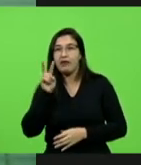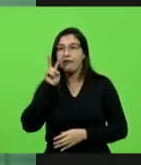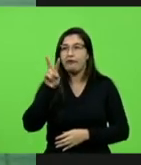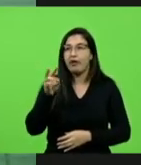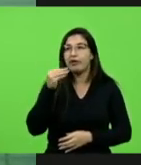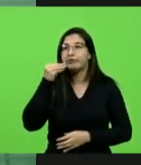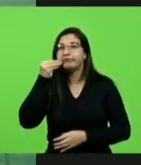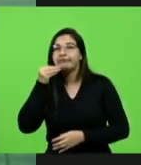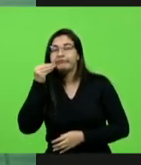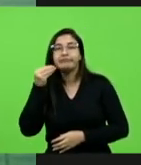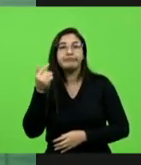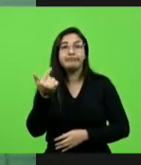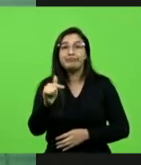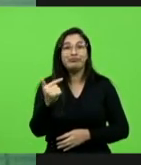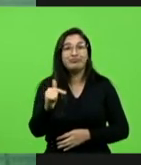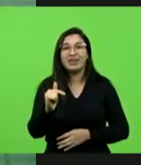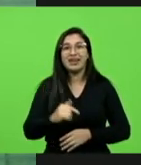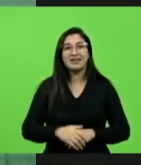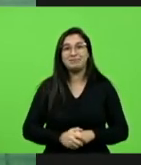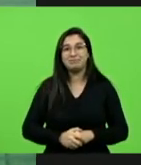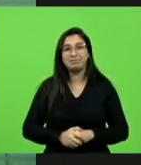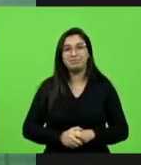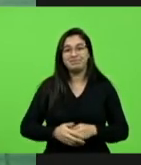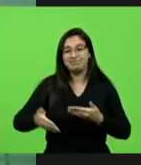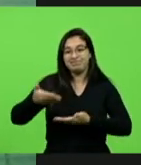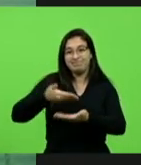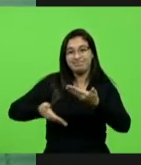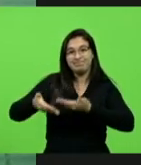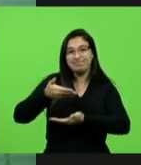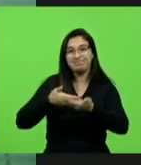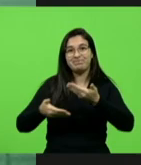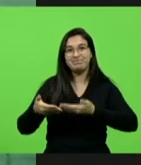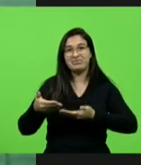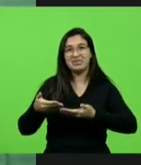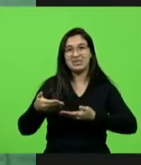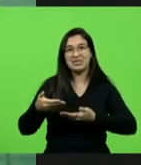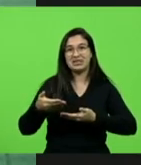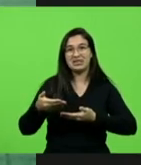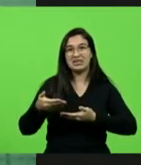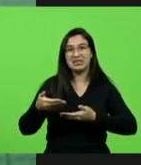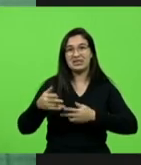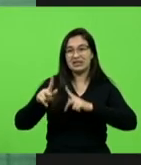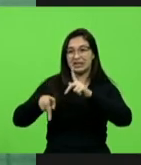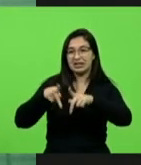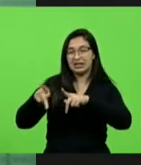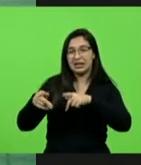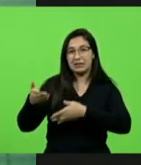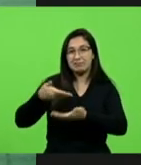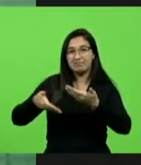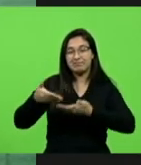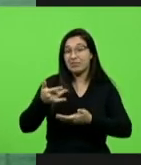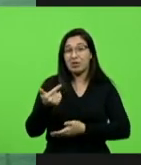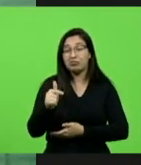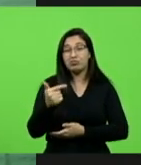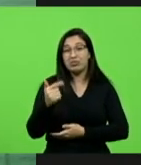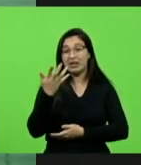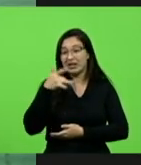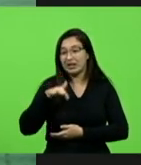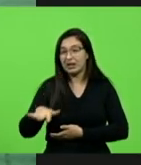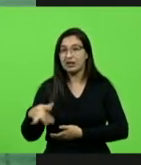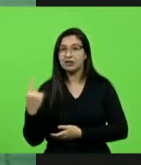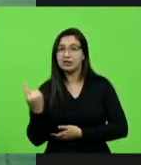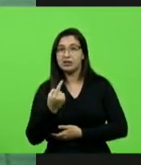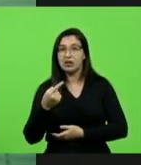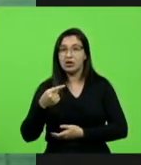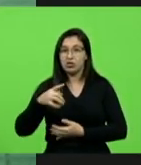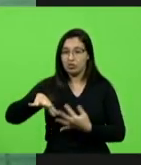tem a convivência interpessoal com mais crianças, com outras crianças,